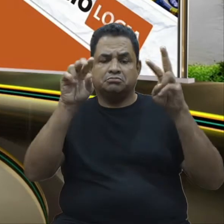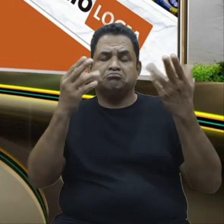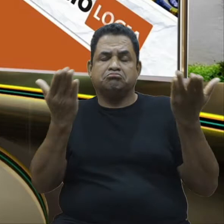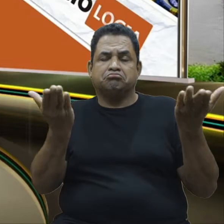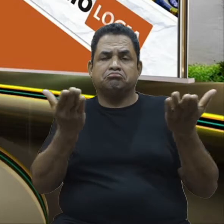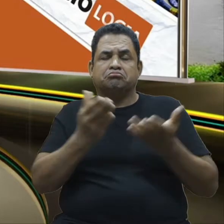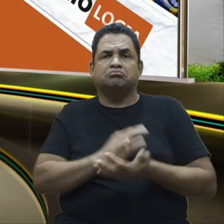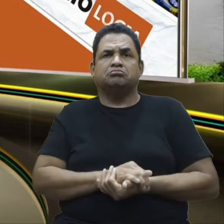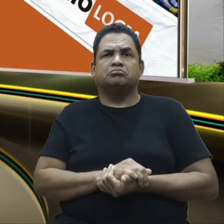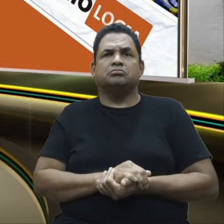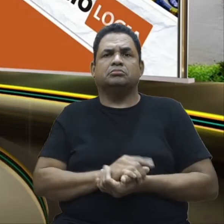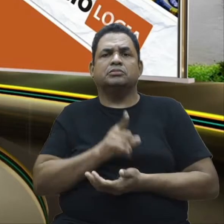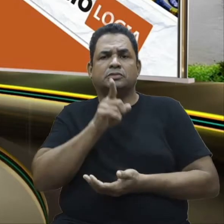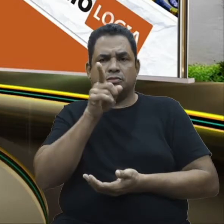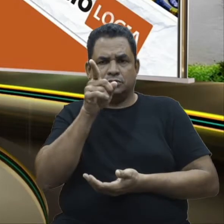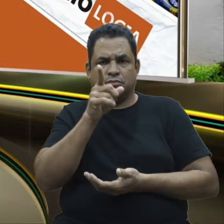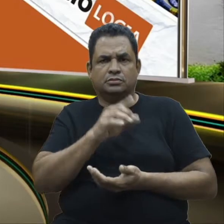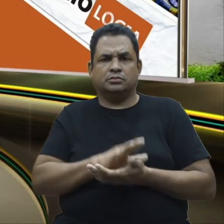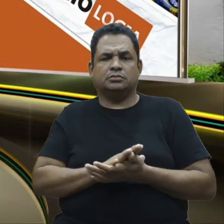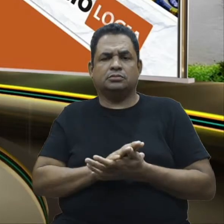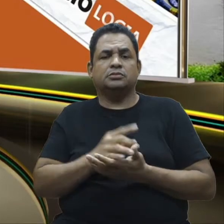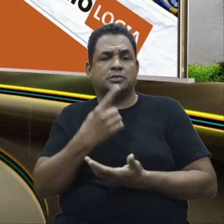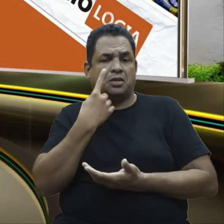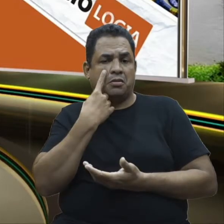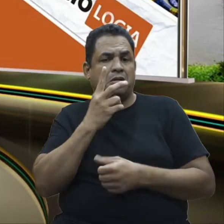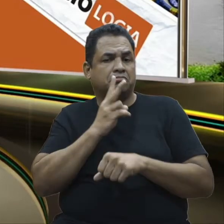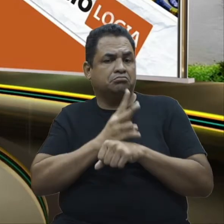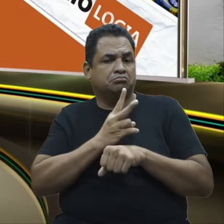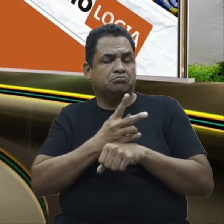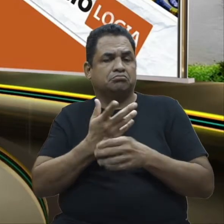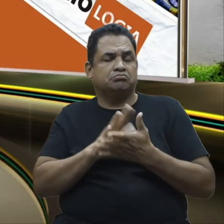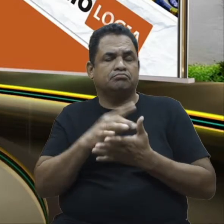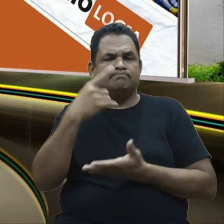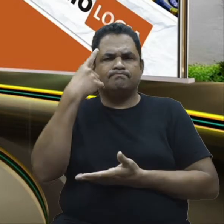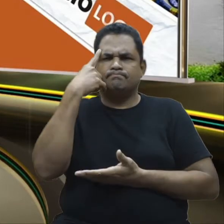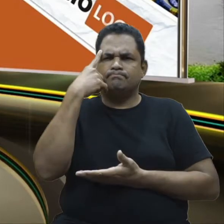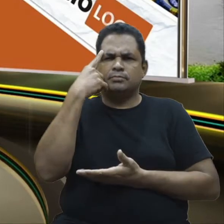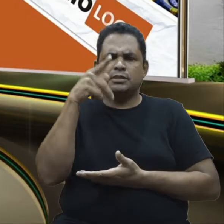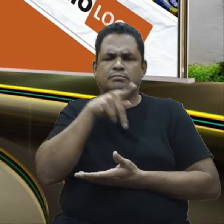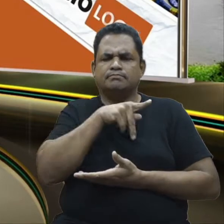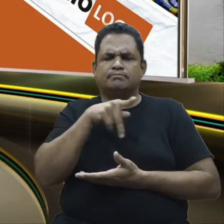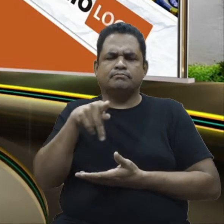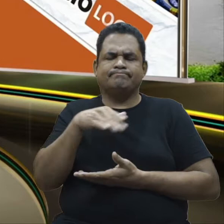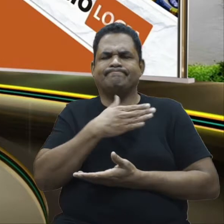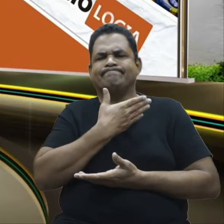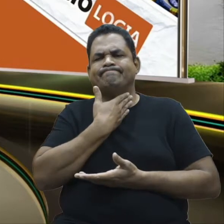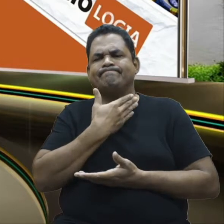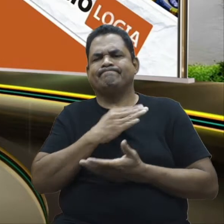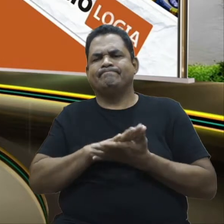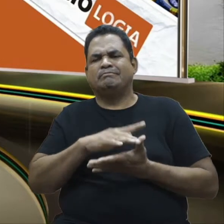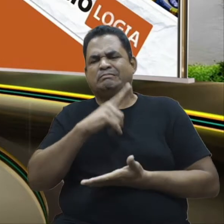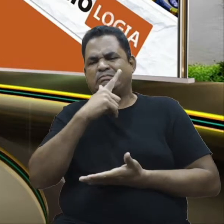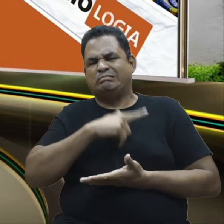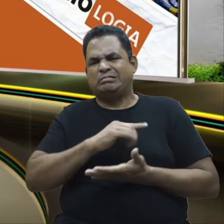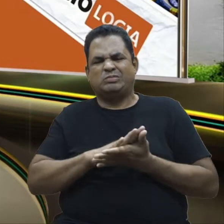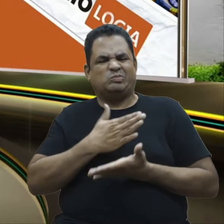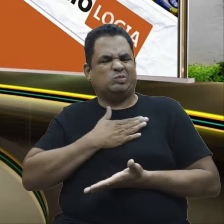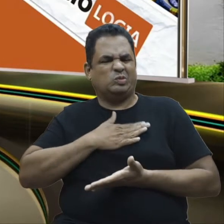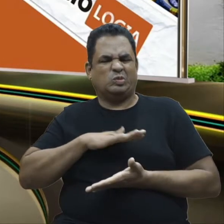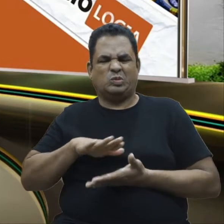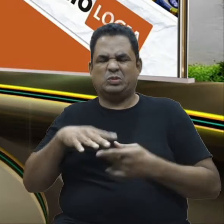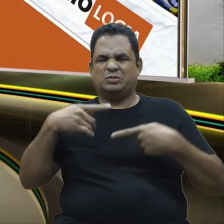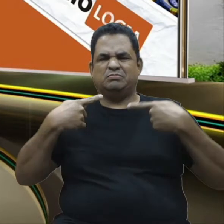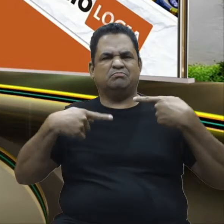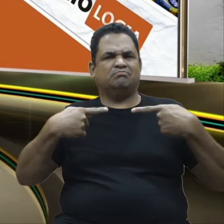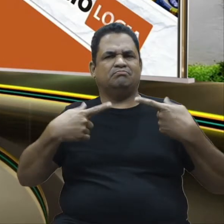aí você que está aí me assistindo deve estar pensando, professor, isso é um papo muito chato, eu não gosto de política.